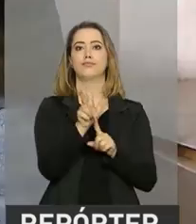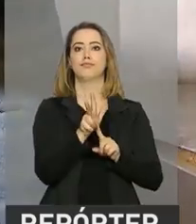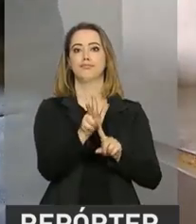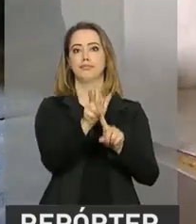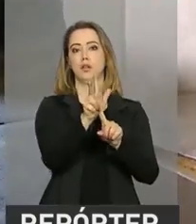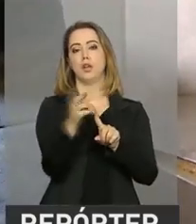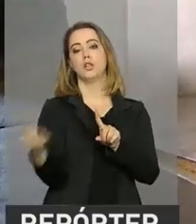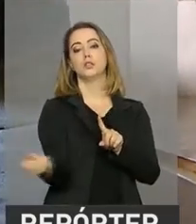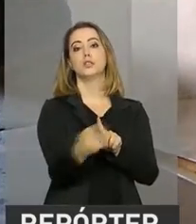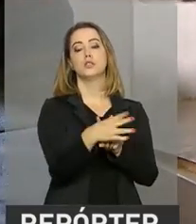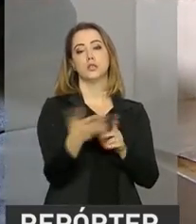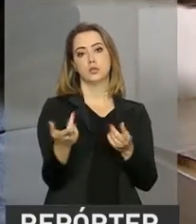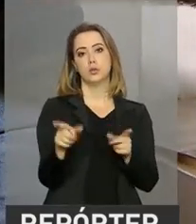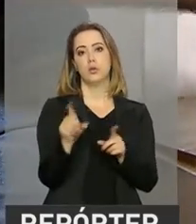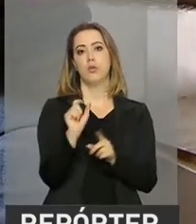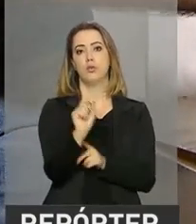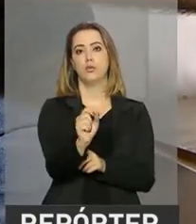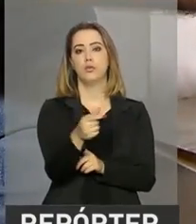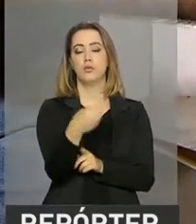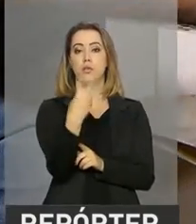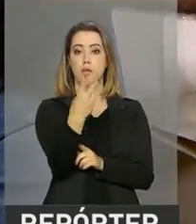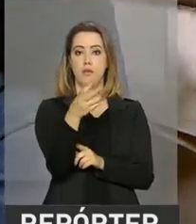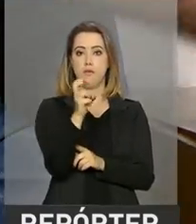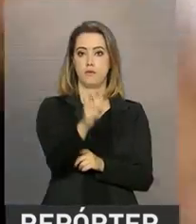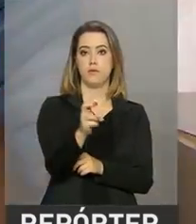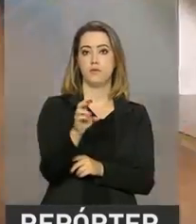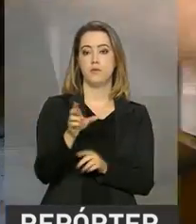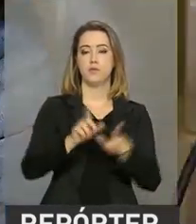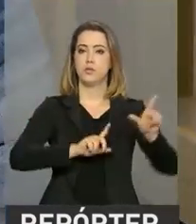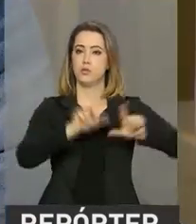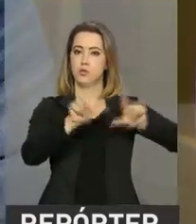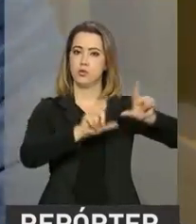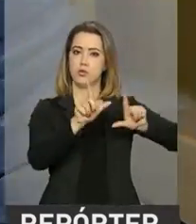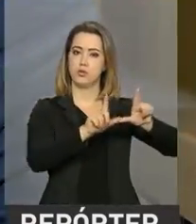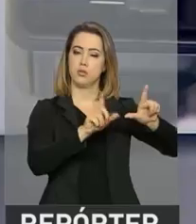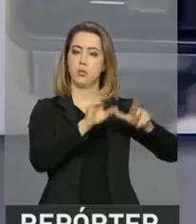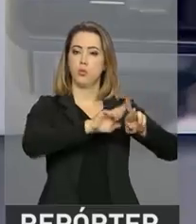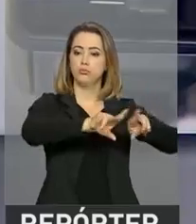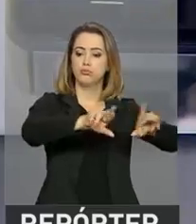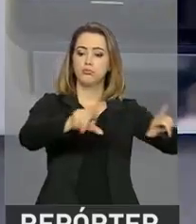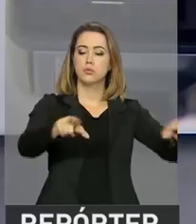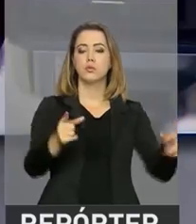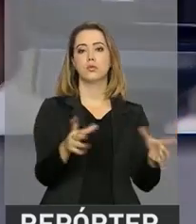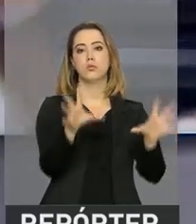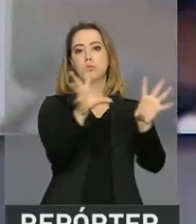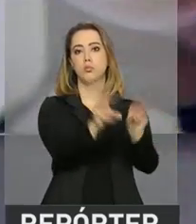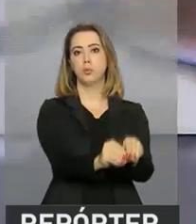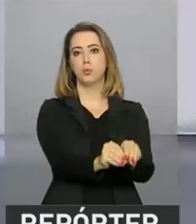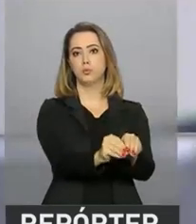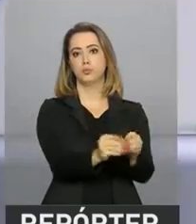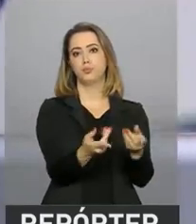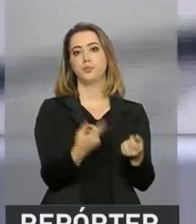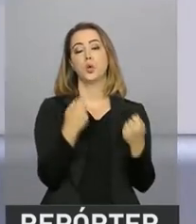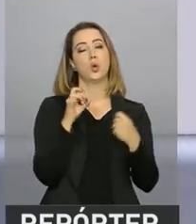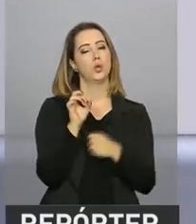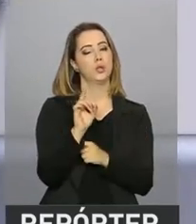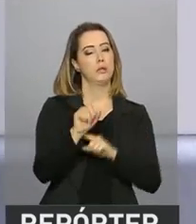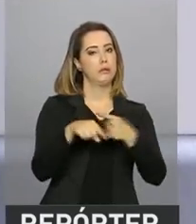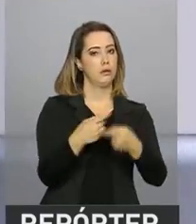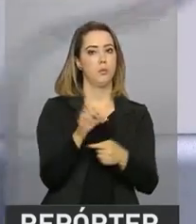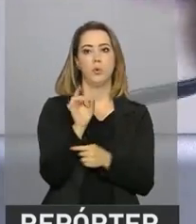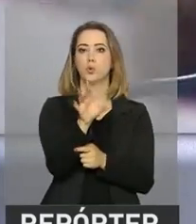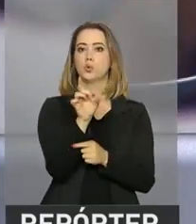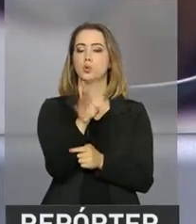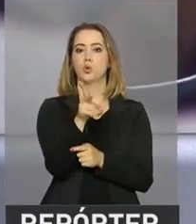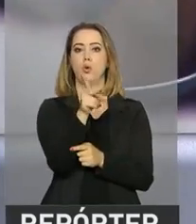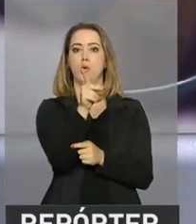governo, a medida vai afetar 25 canais de televisão. Depois do desligamento, a programação das emissoras estará disponível apenas no